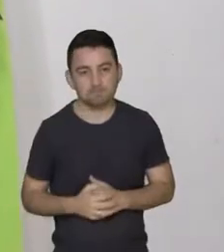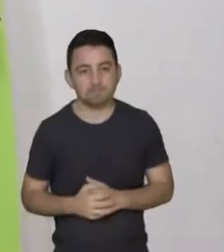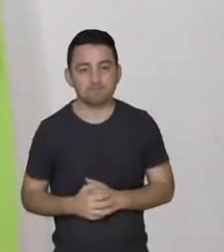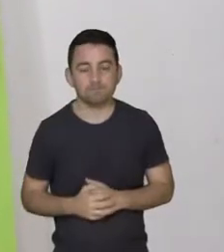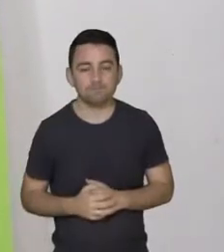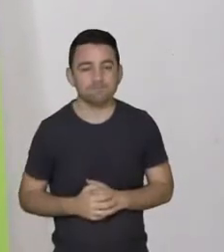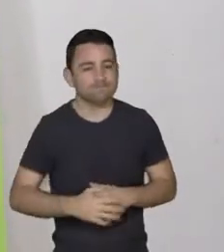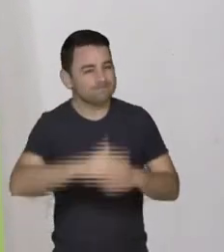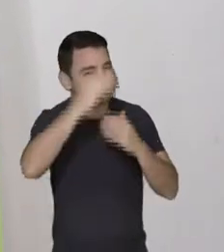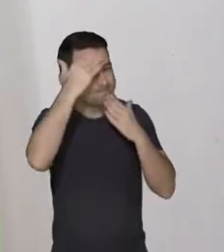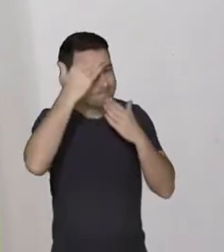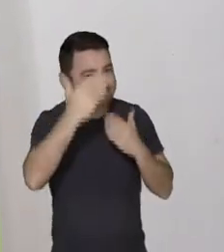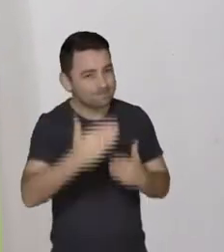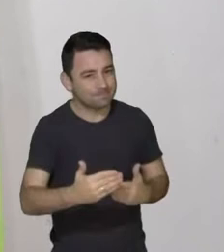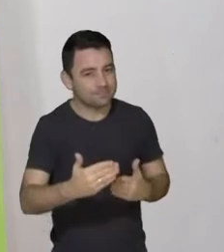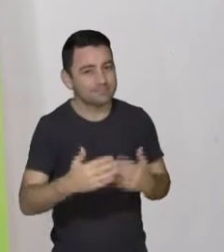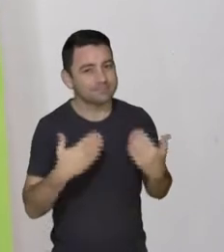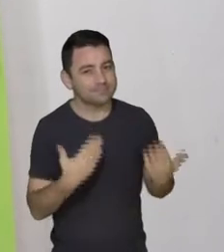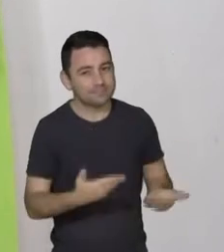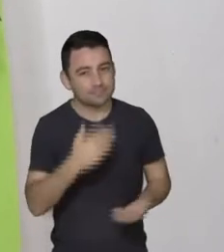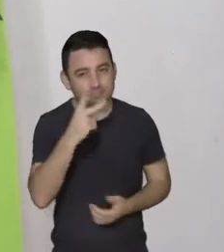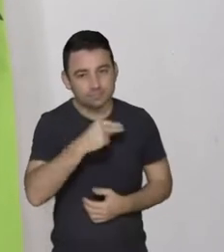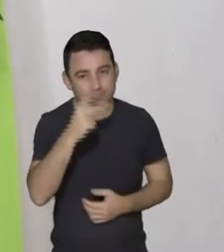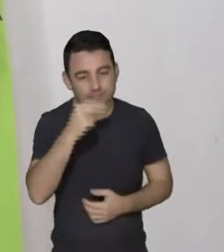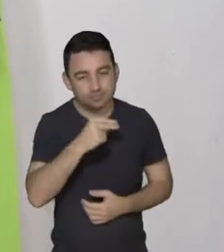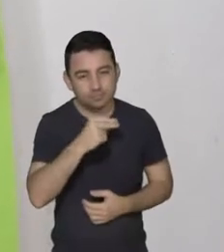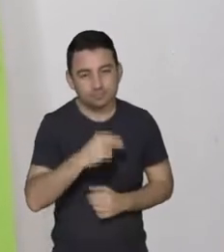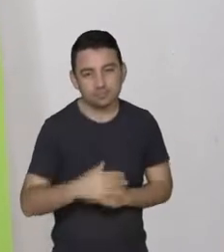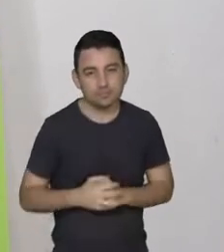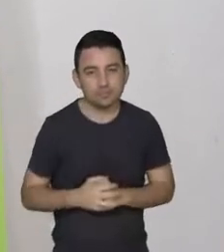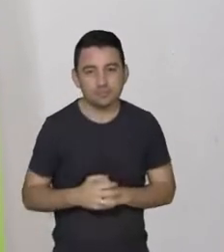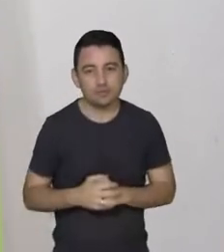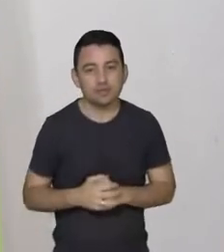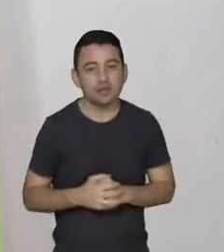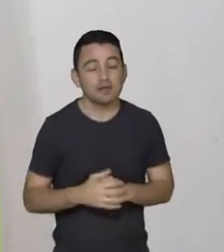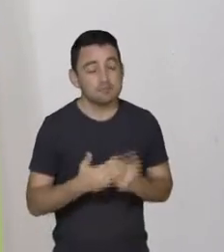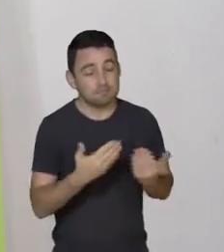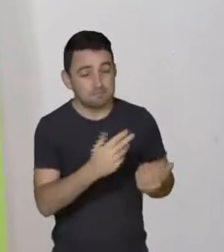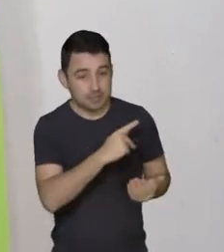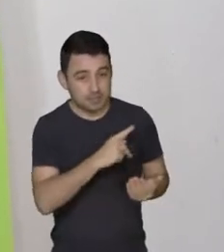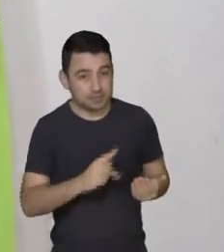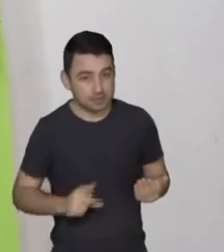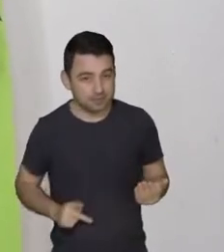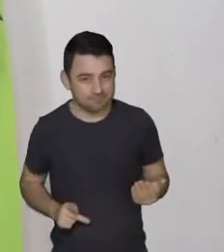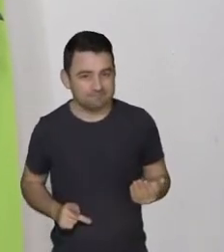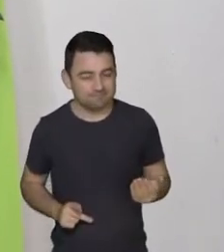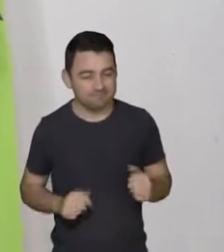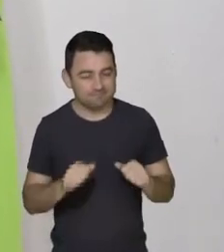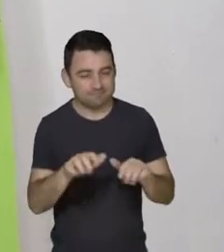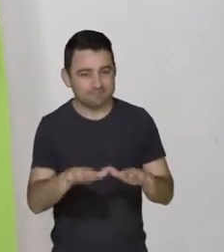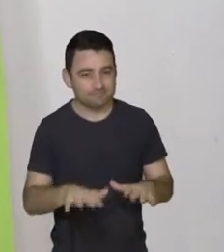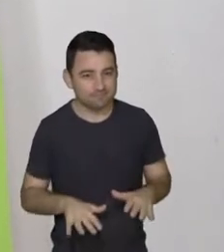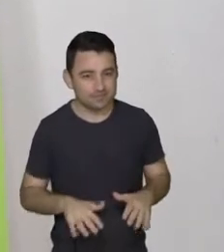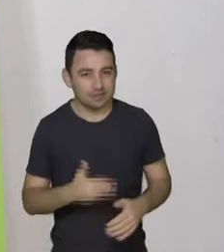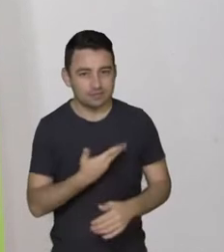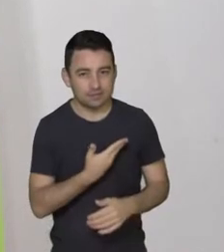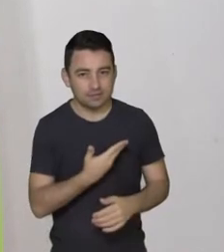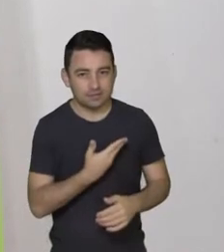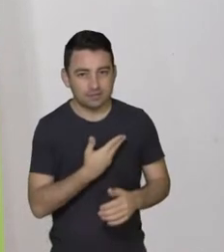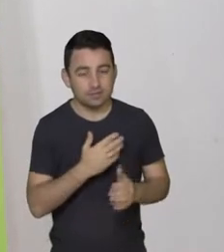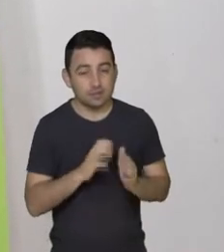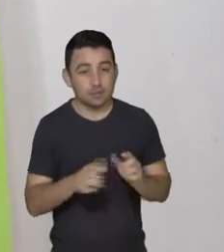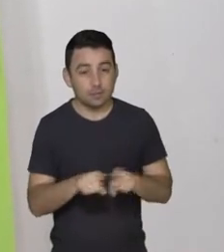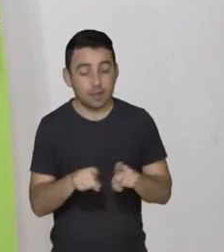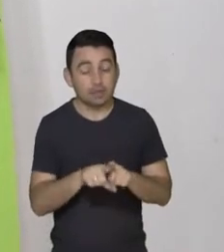Muito obrigado Deputado Keila de Nunes que hoje que presidiu na sessão meu amigo e colega de partido deputado